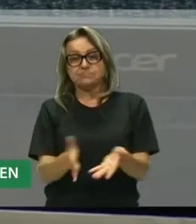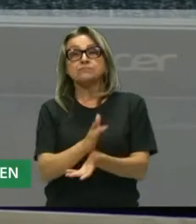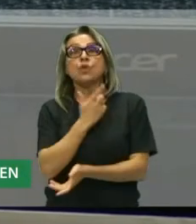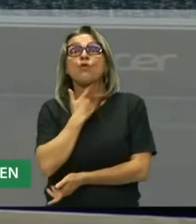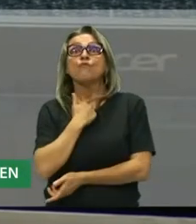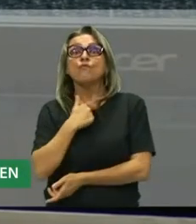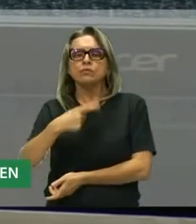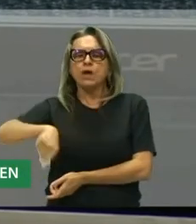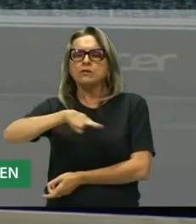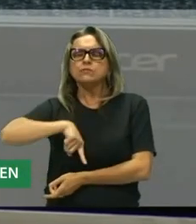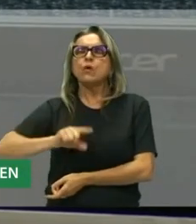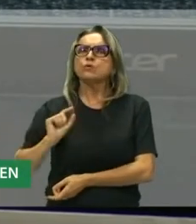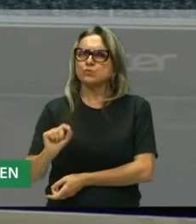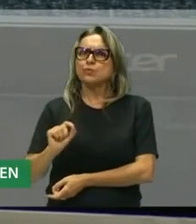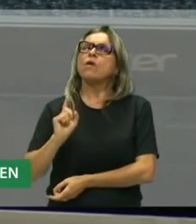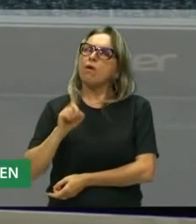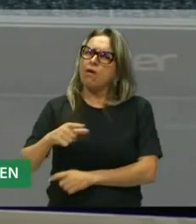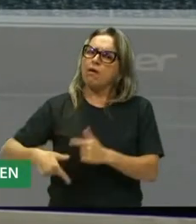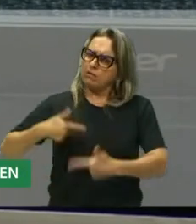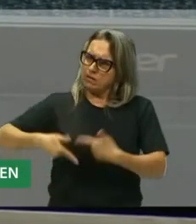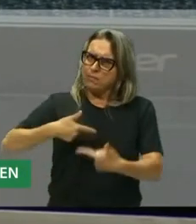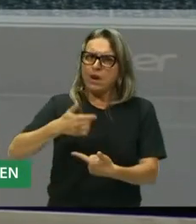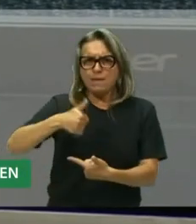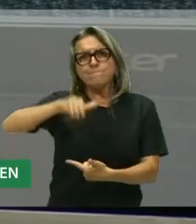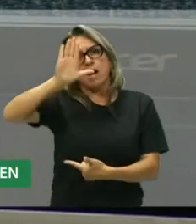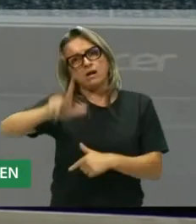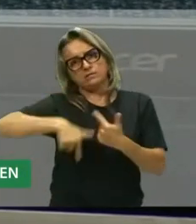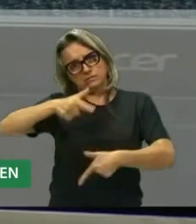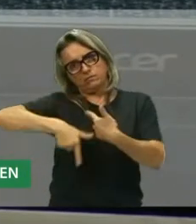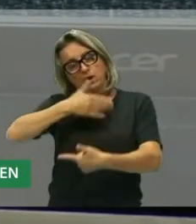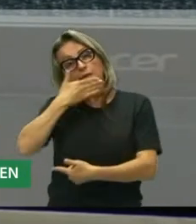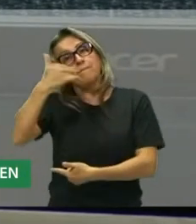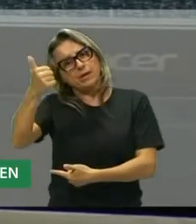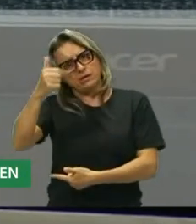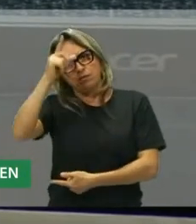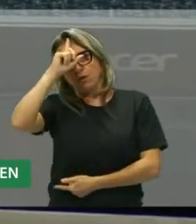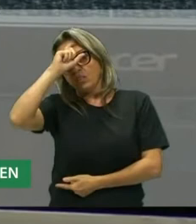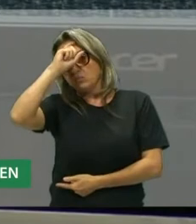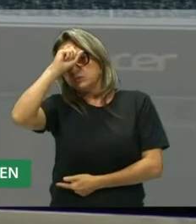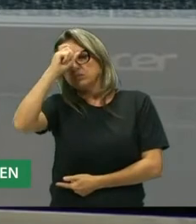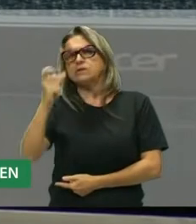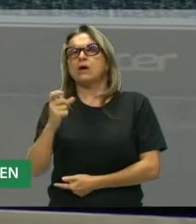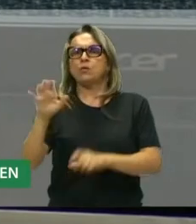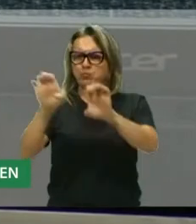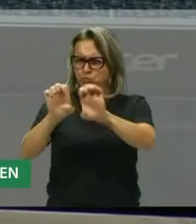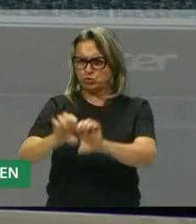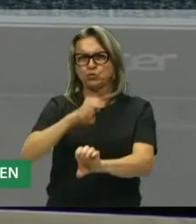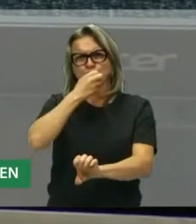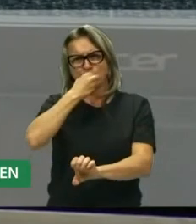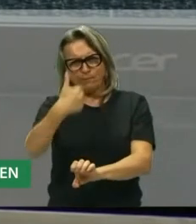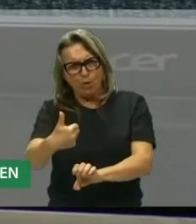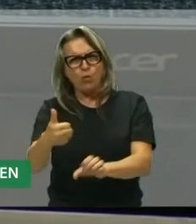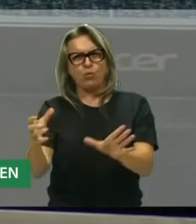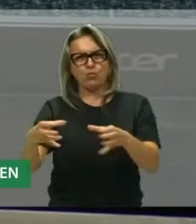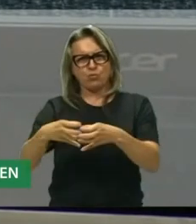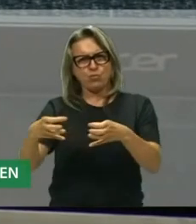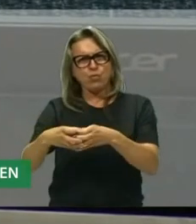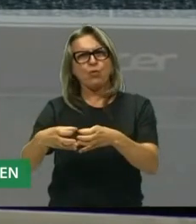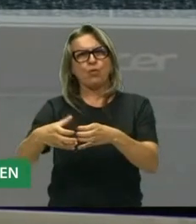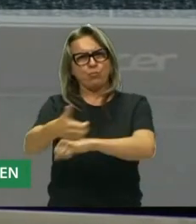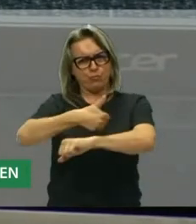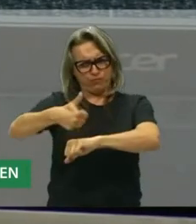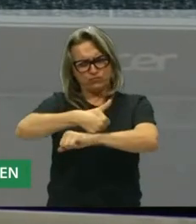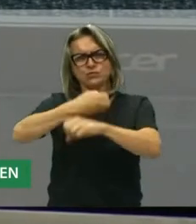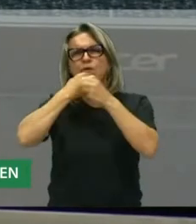de trabalhar cada vez mais e melhor num hospital bem equipado, com um corpo clínico muito